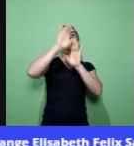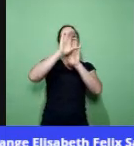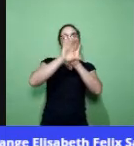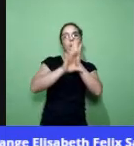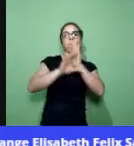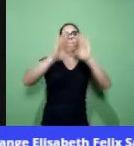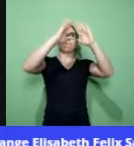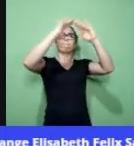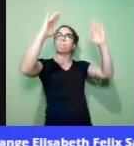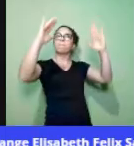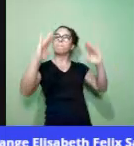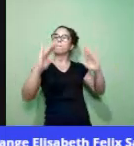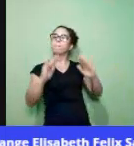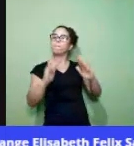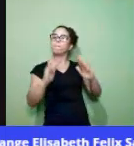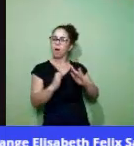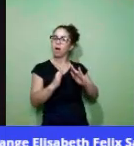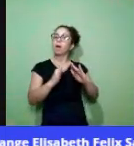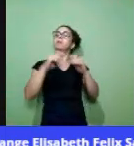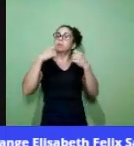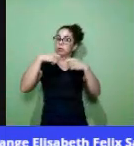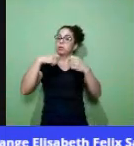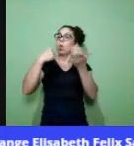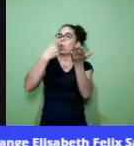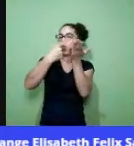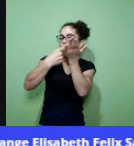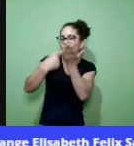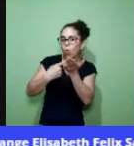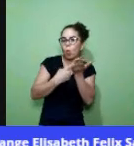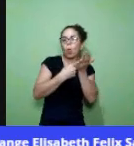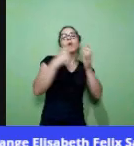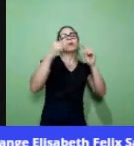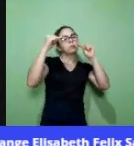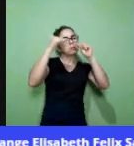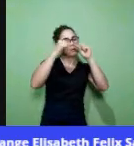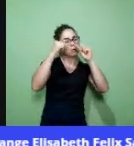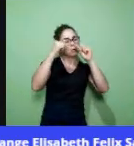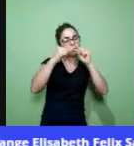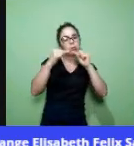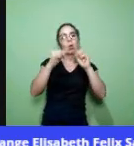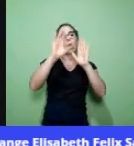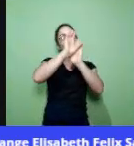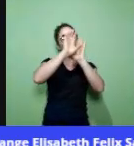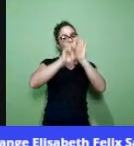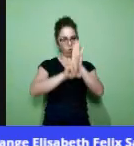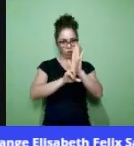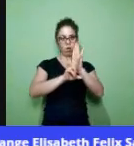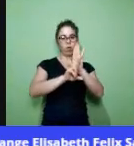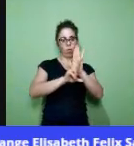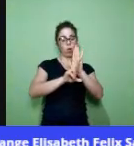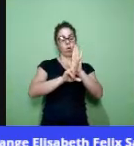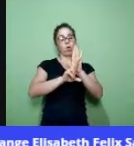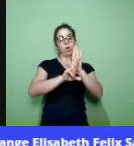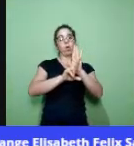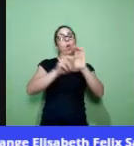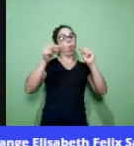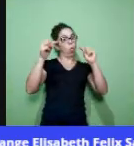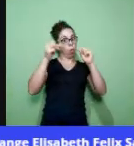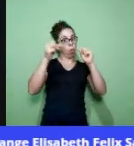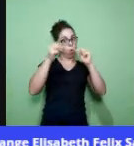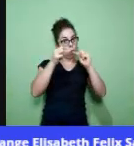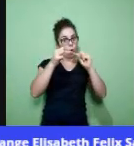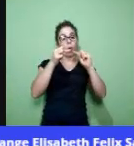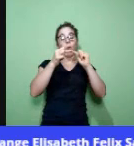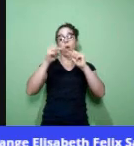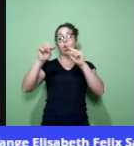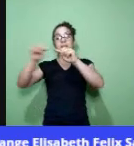Então, a gente tem que trabalhar de acordo com o currículo. E a gente faz essas adequações da atividade de acordo com o que a sala está fazendo. Então,